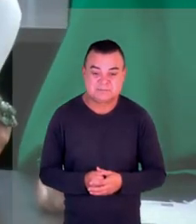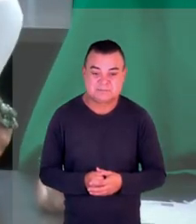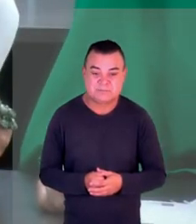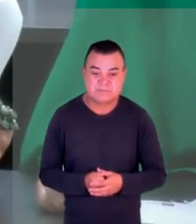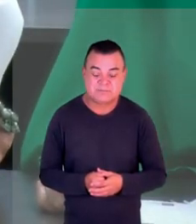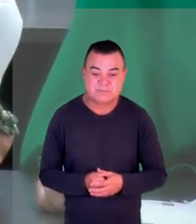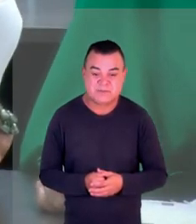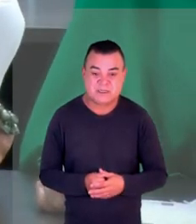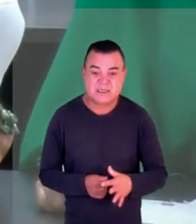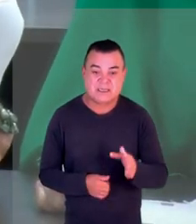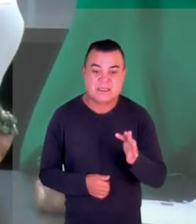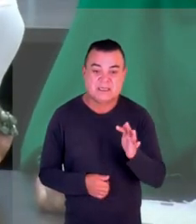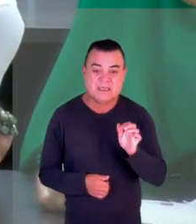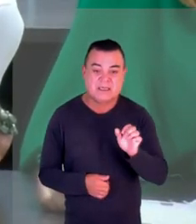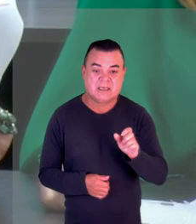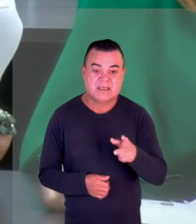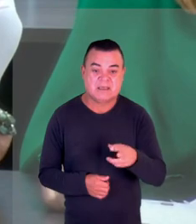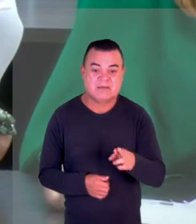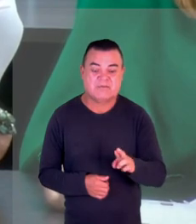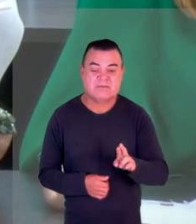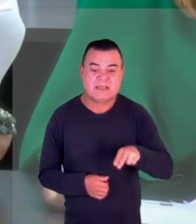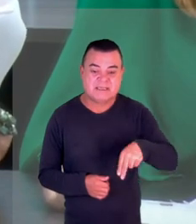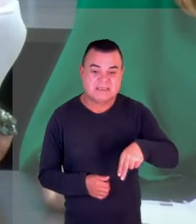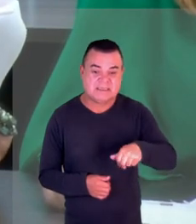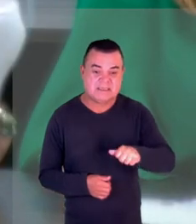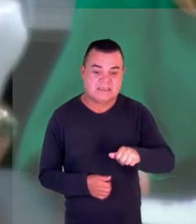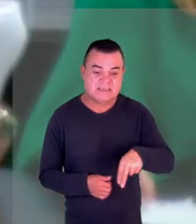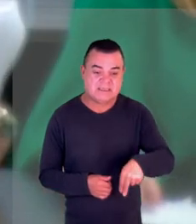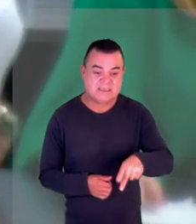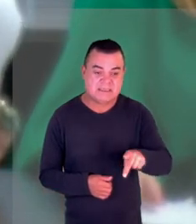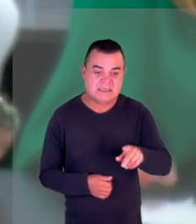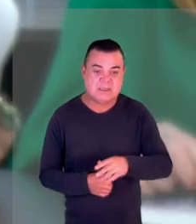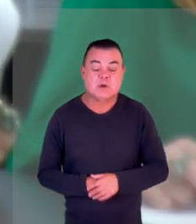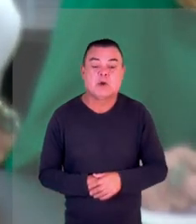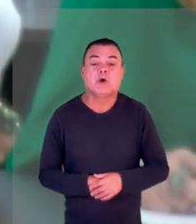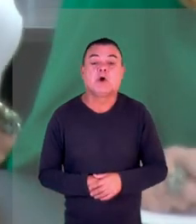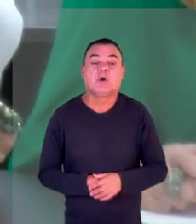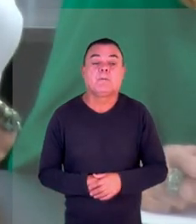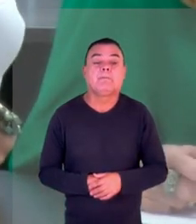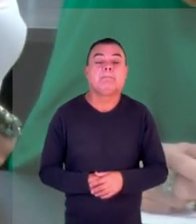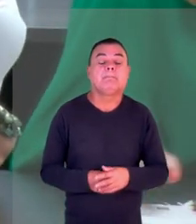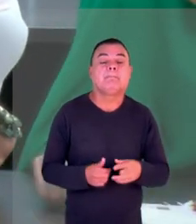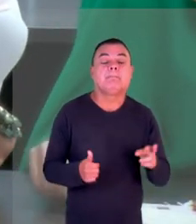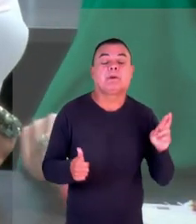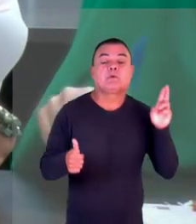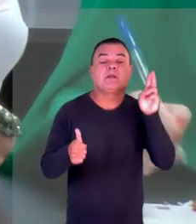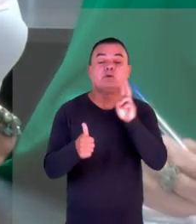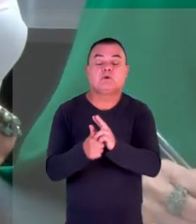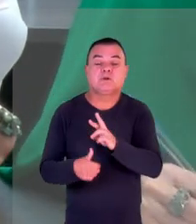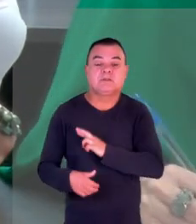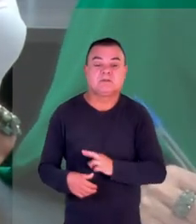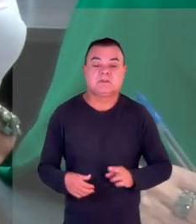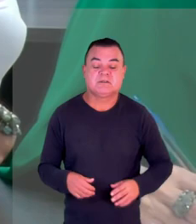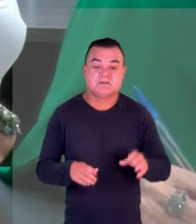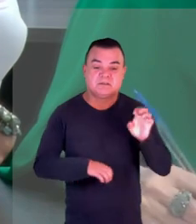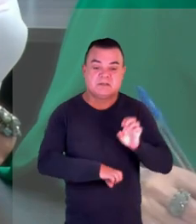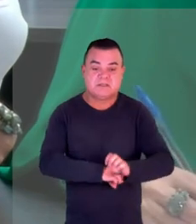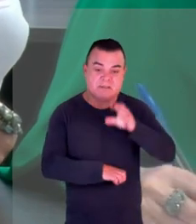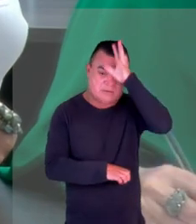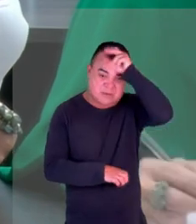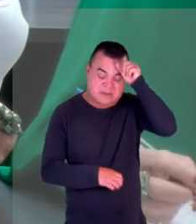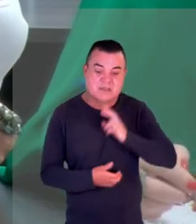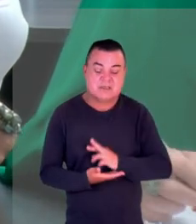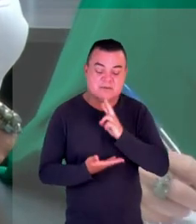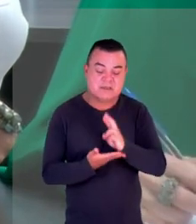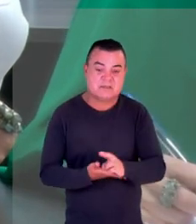o colega Fernando merloto suave procurador da república no Estado do Amazonas representante da sexta Câmara de